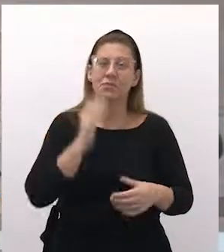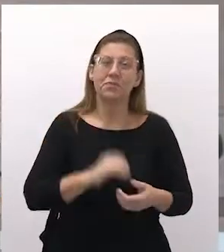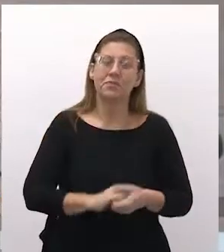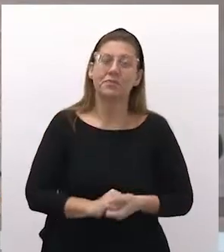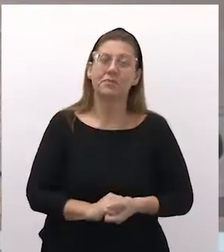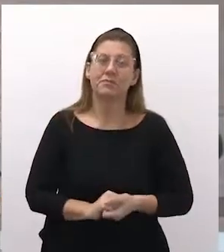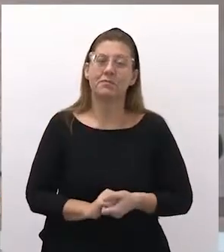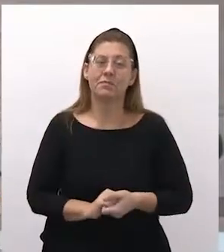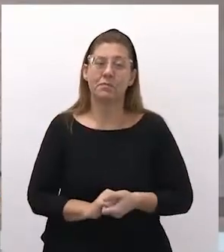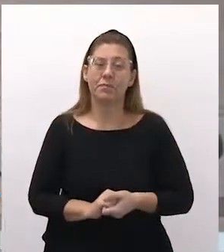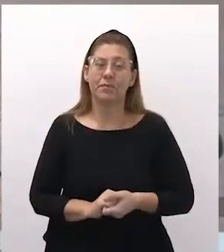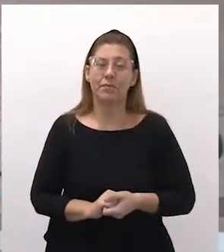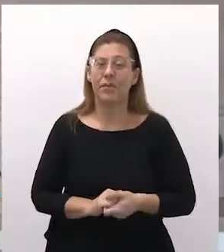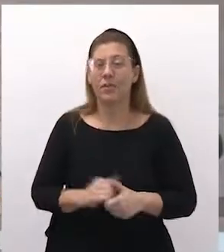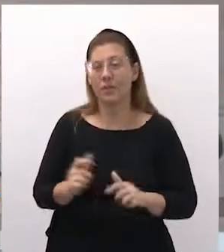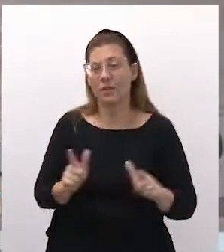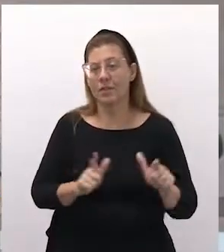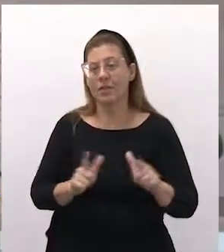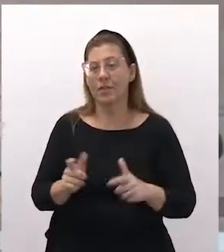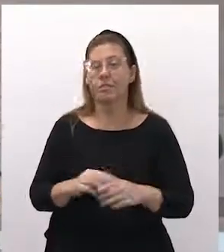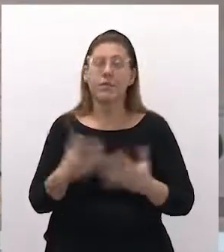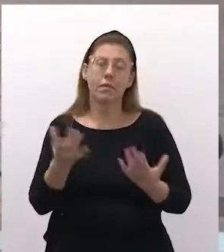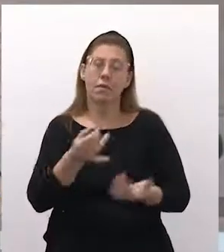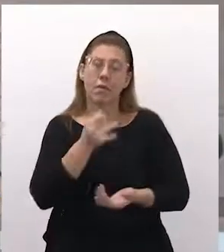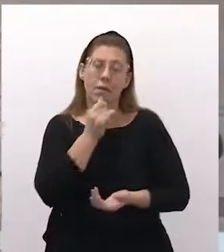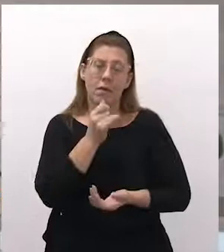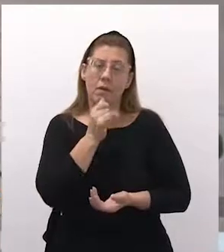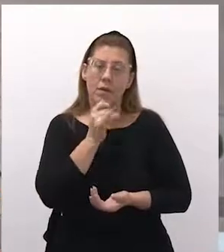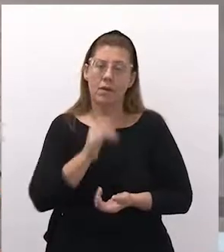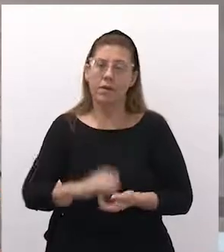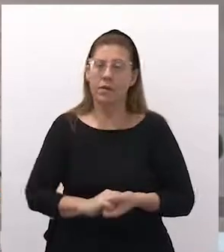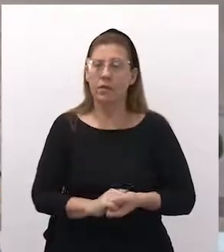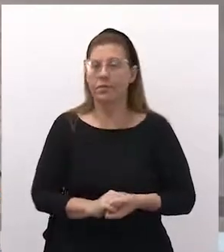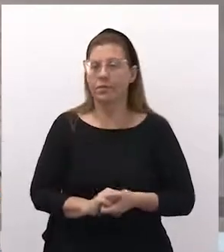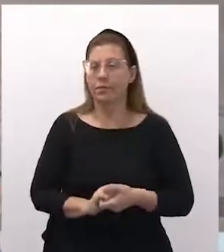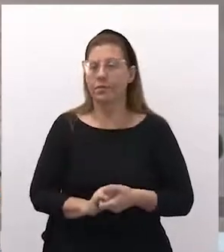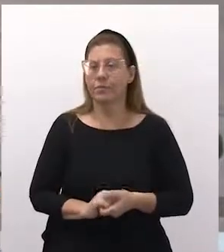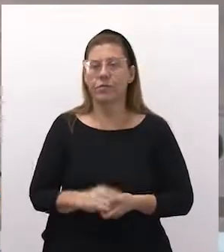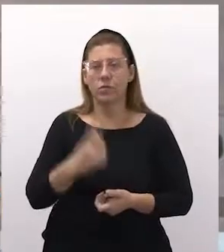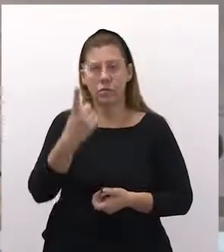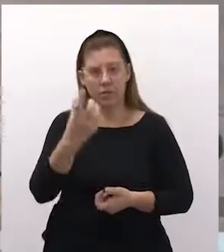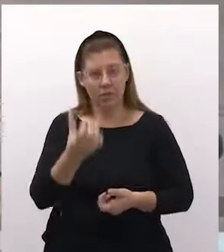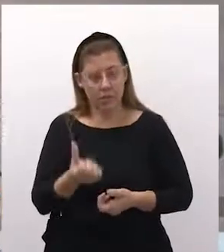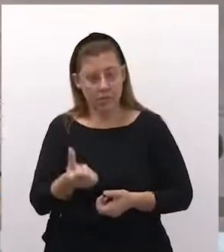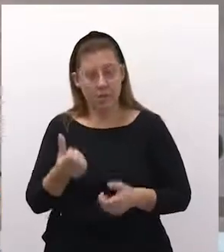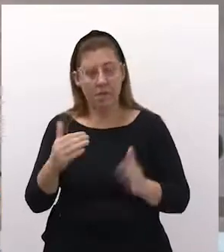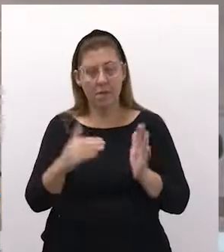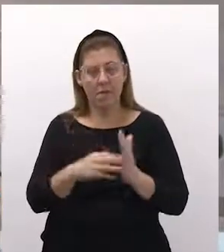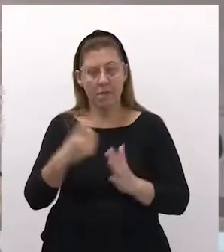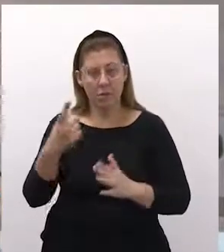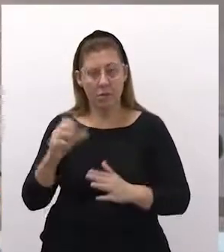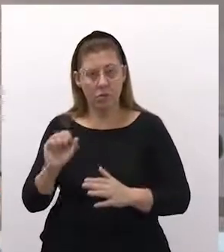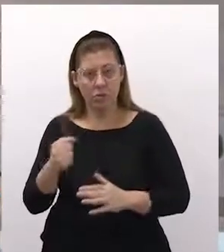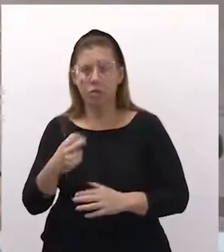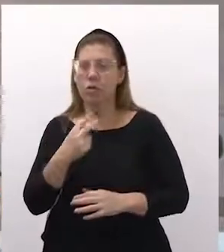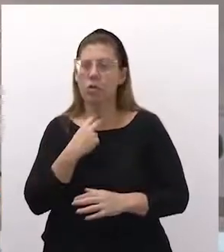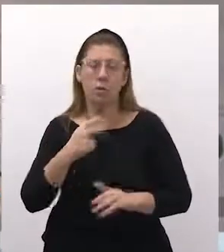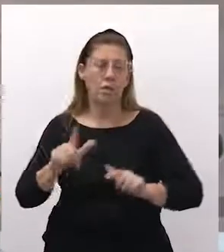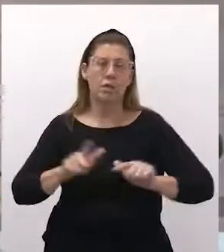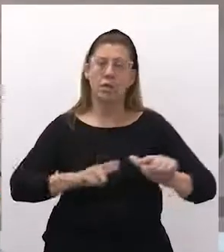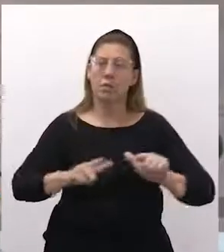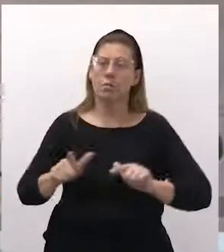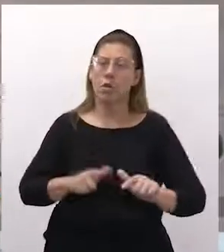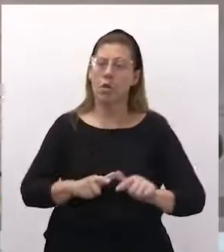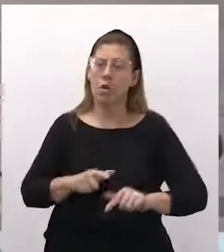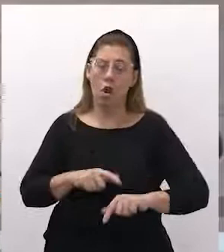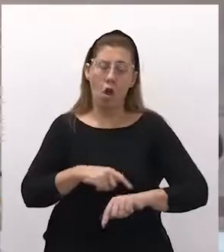esse adolescente trabalhasse. Então, por exemplo, dos 16 aos 18 anos, não pode ter trabalho em